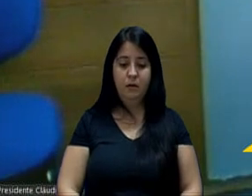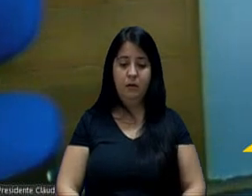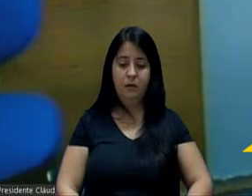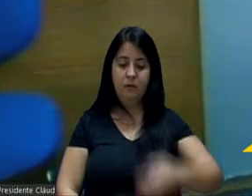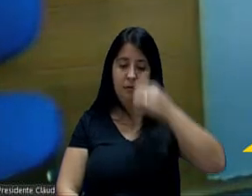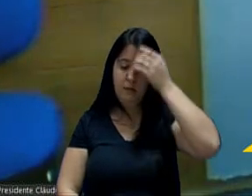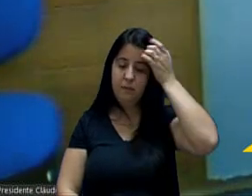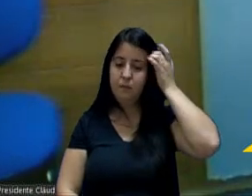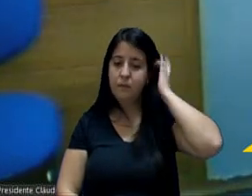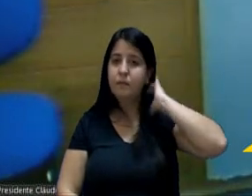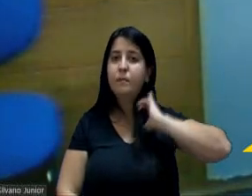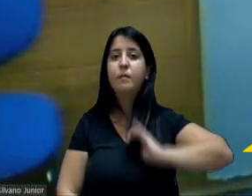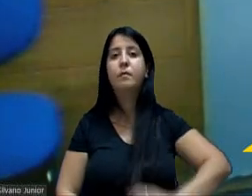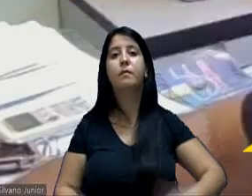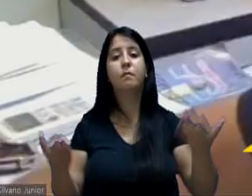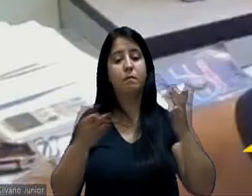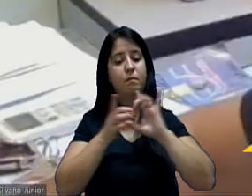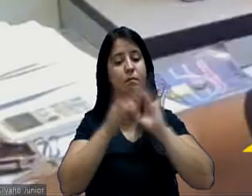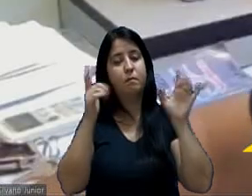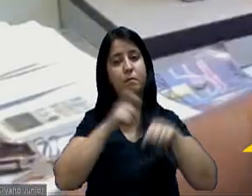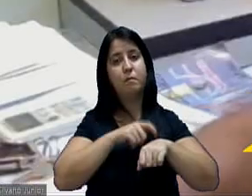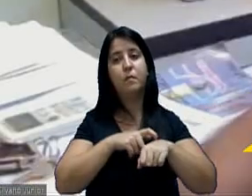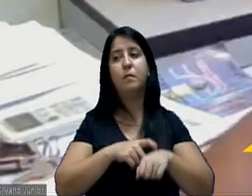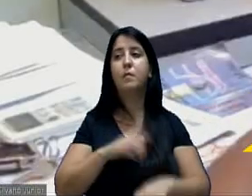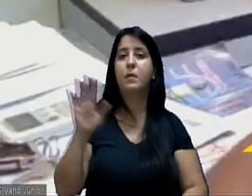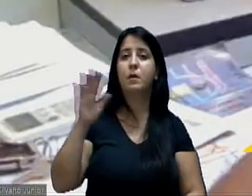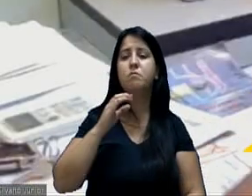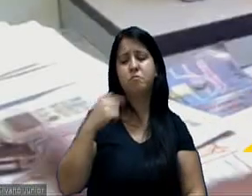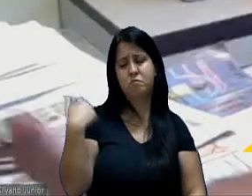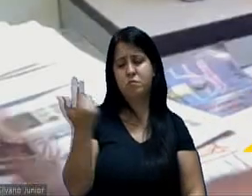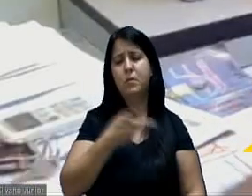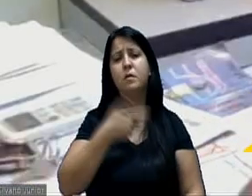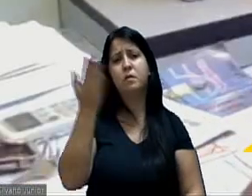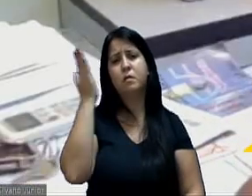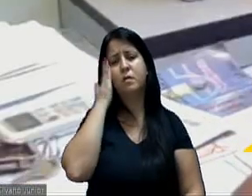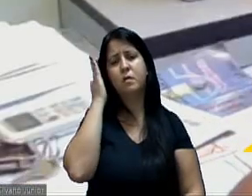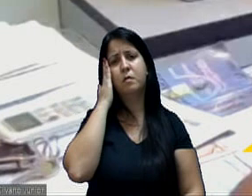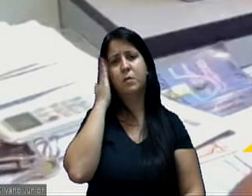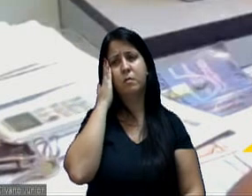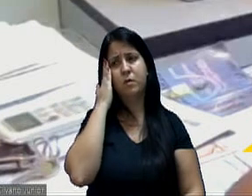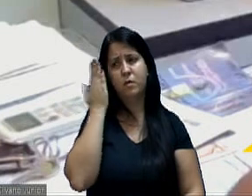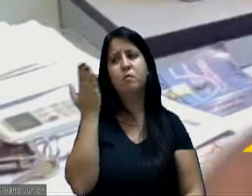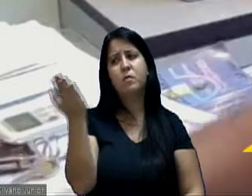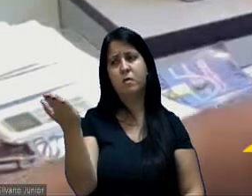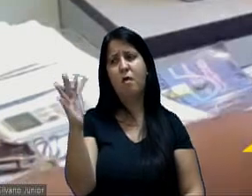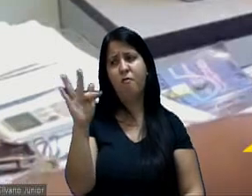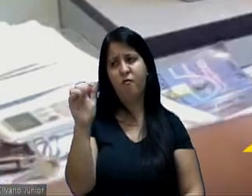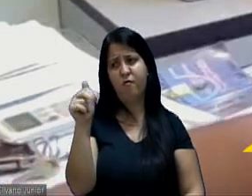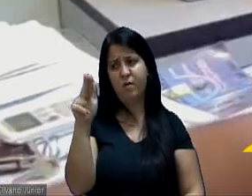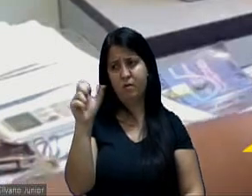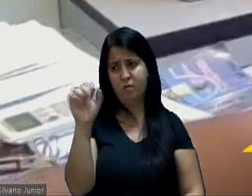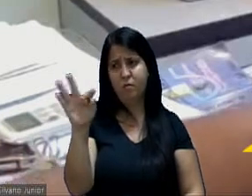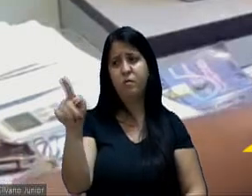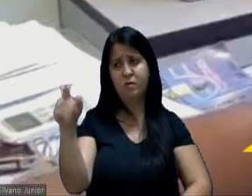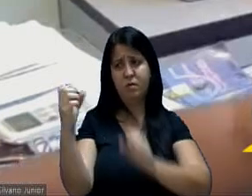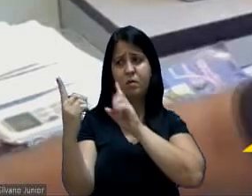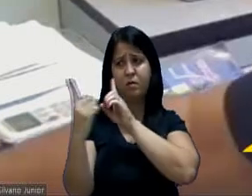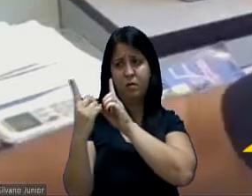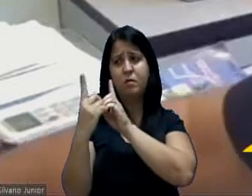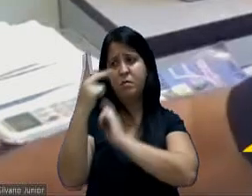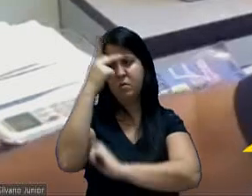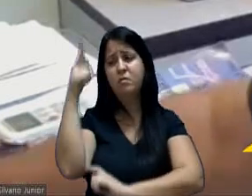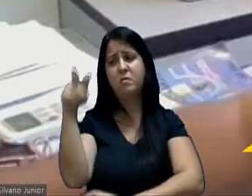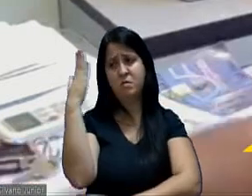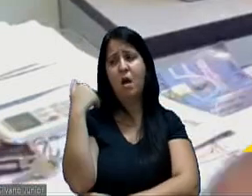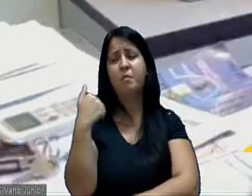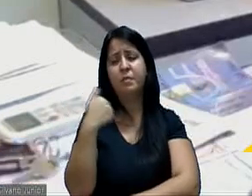vereador Silvano, em a parte. Fausto, tá aberto, parabéns, viu, Fausto? Todos nós sabemos, hein, Fausto? Você que atende bastante a população, você sabe como